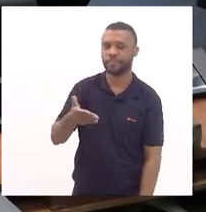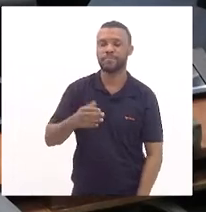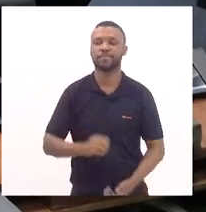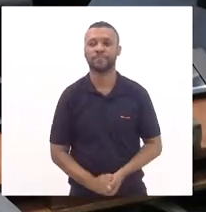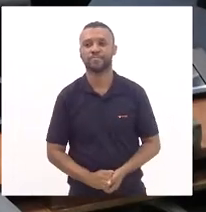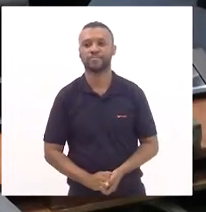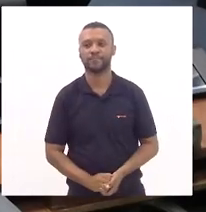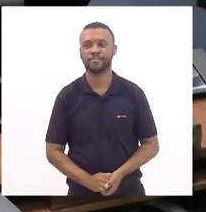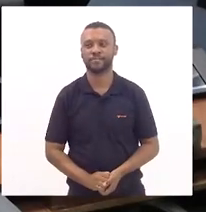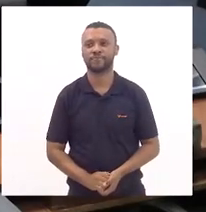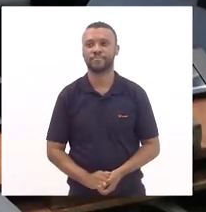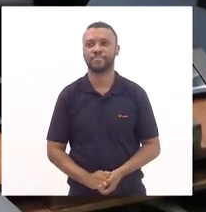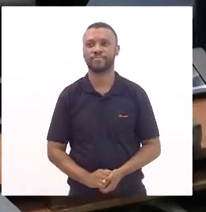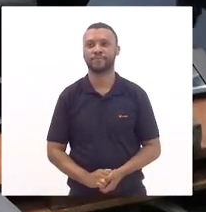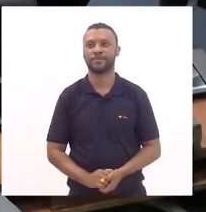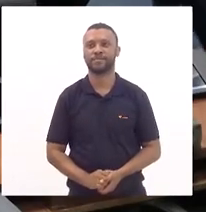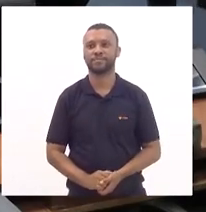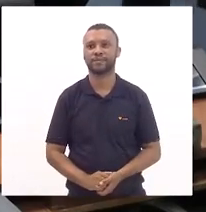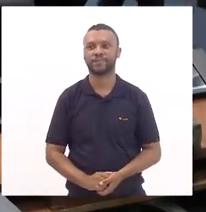O remédio aí.